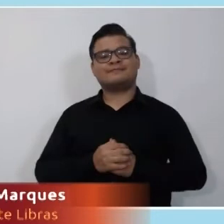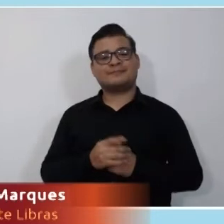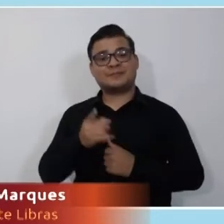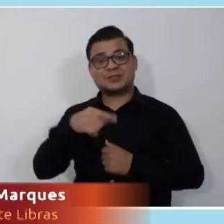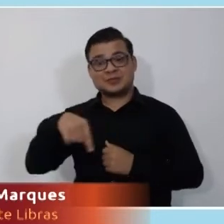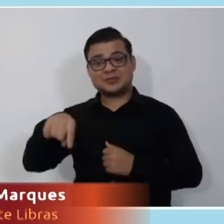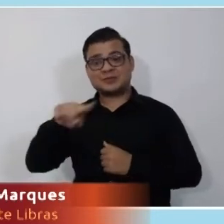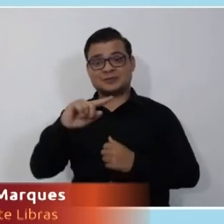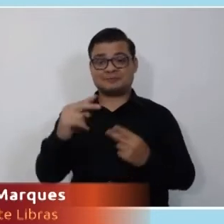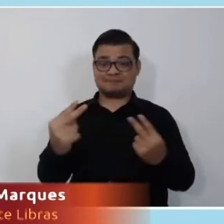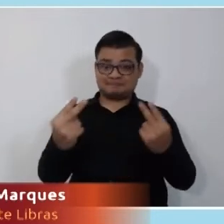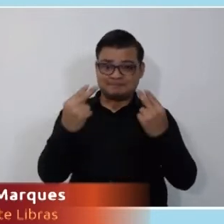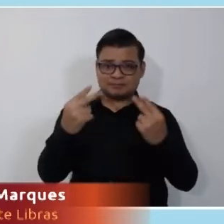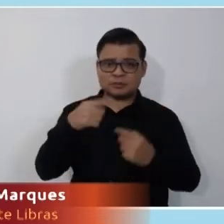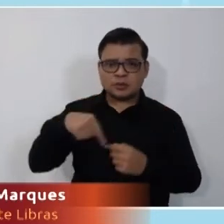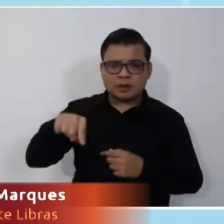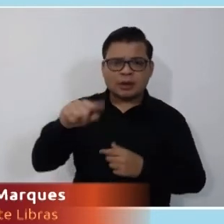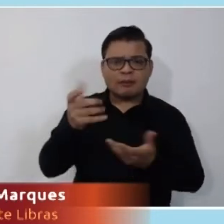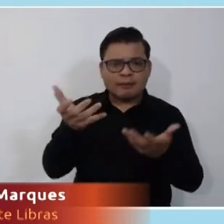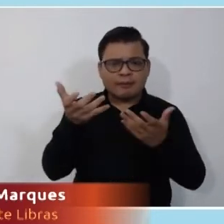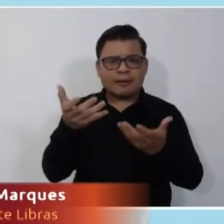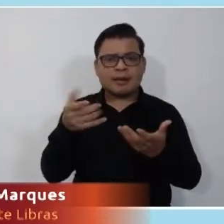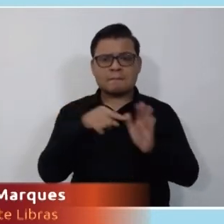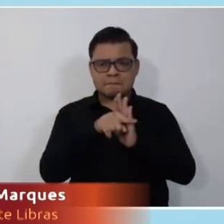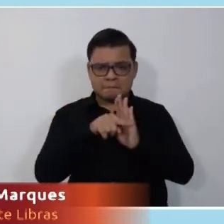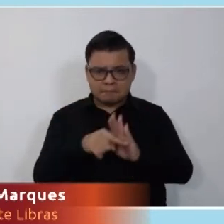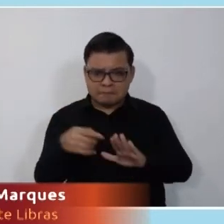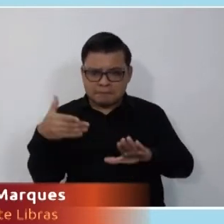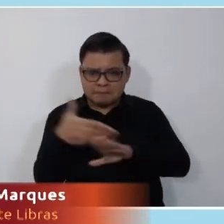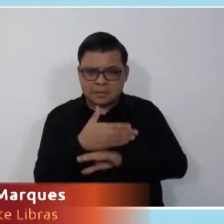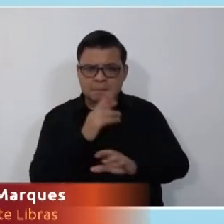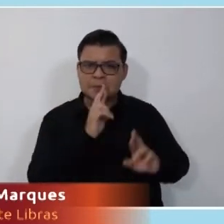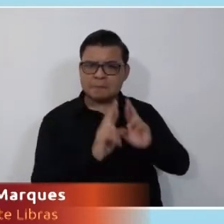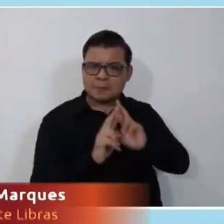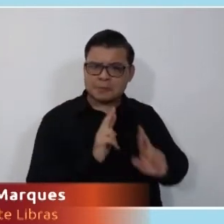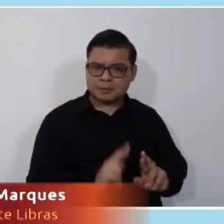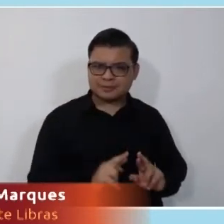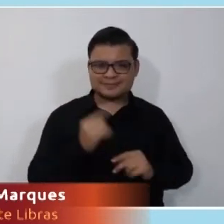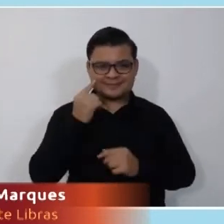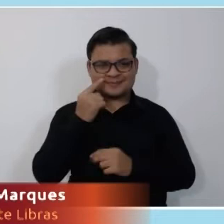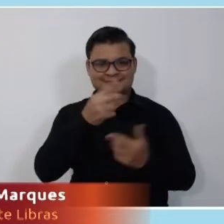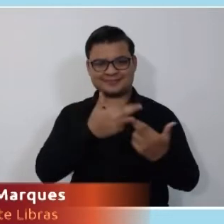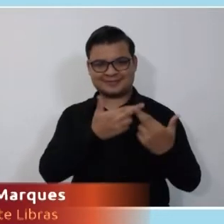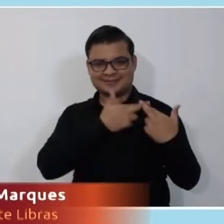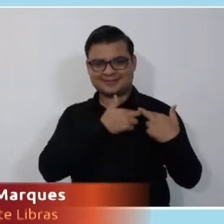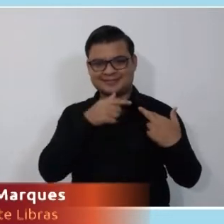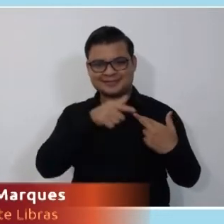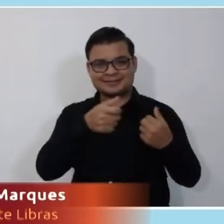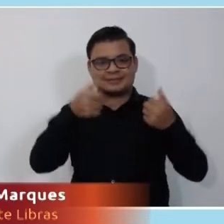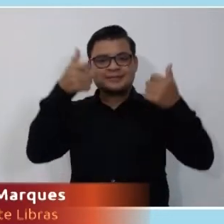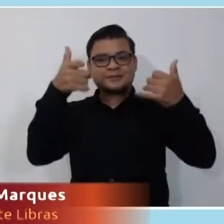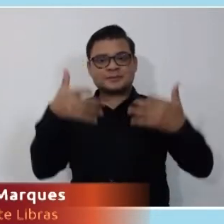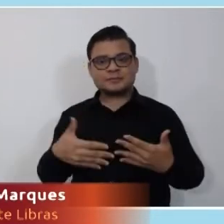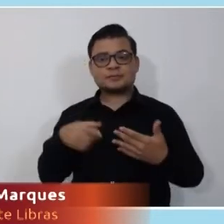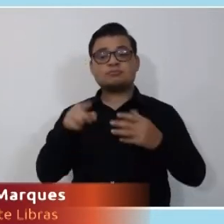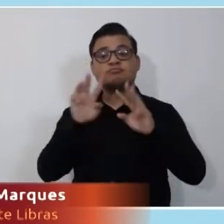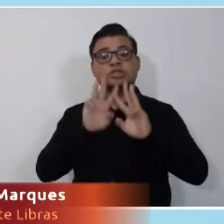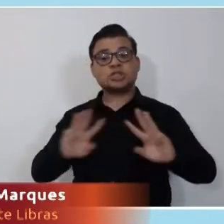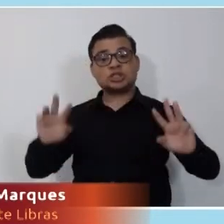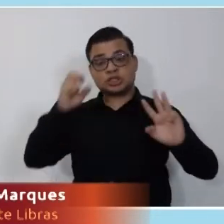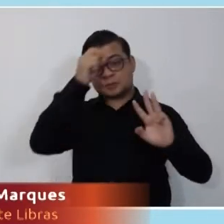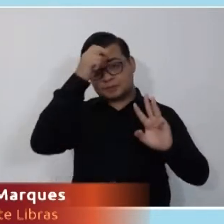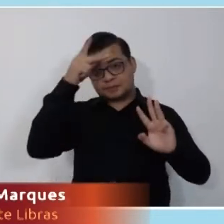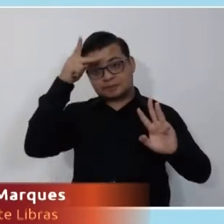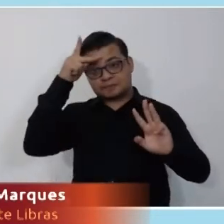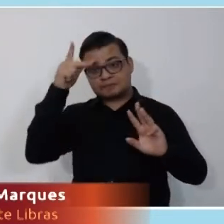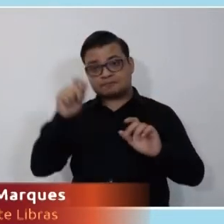ficou interessado em participar dessa pesquisa, como disse o superintendente Marcos, ela está disponível no site da Prefeitura, que é o